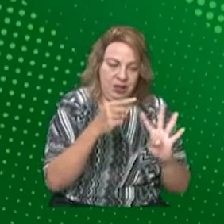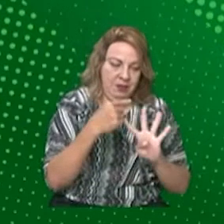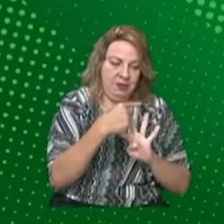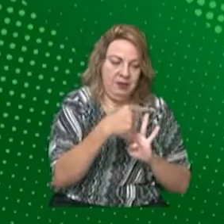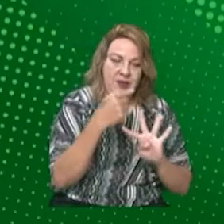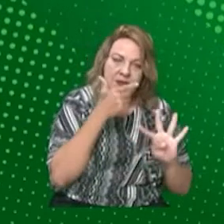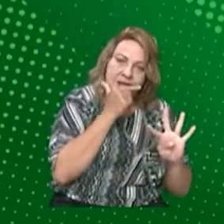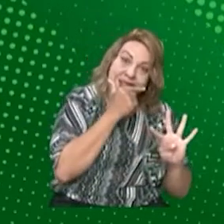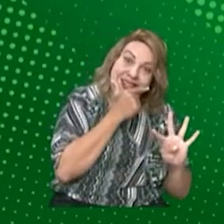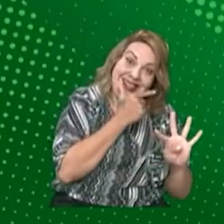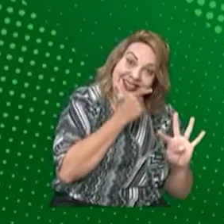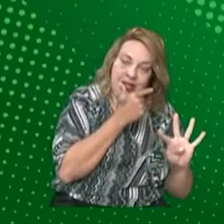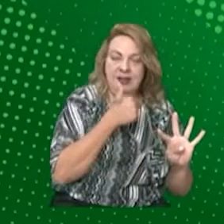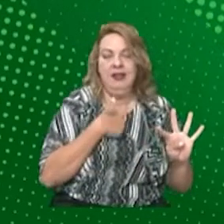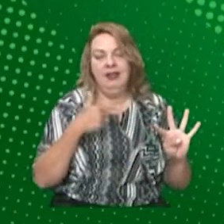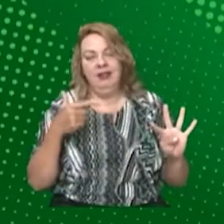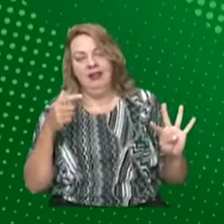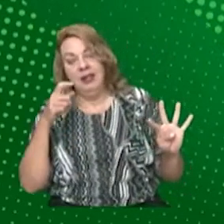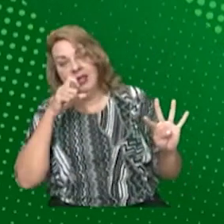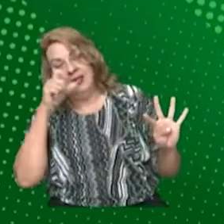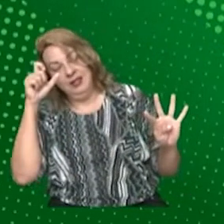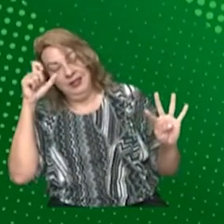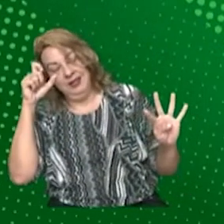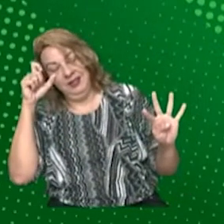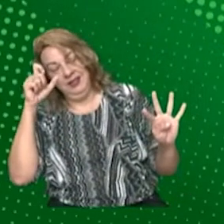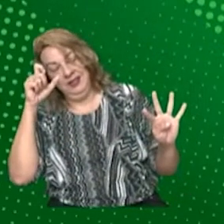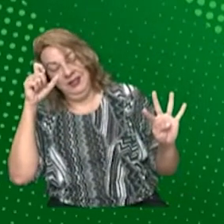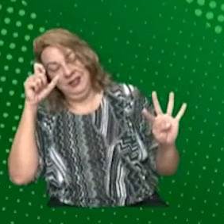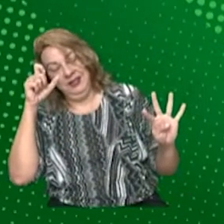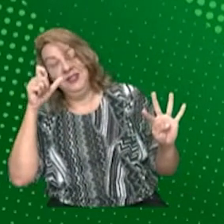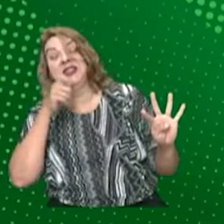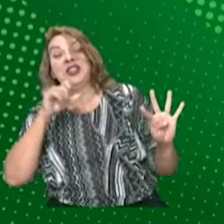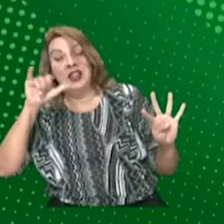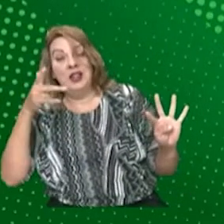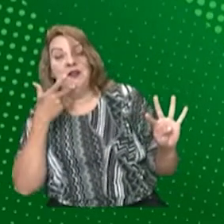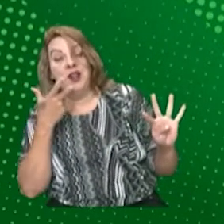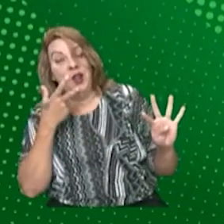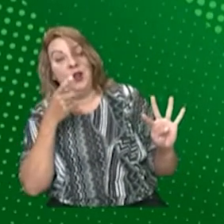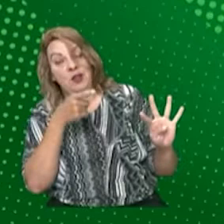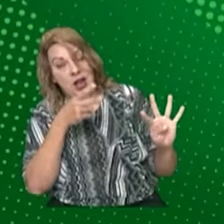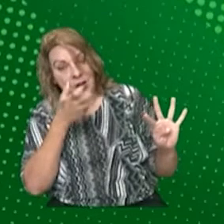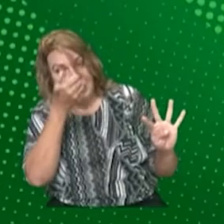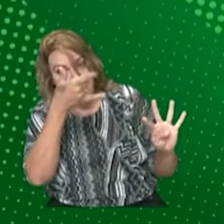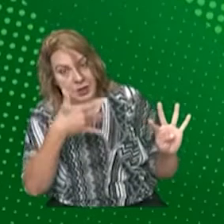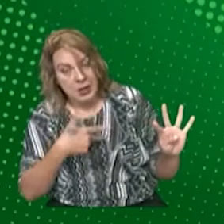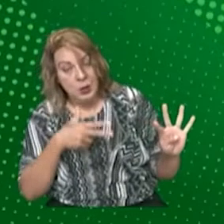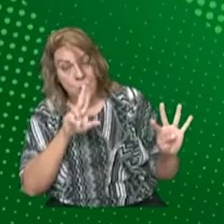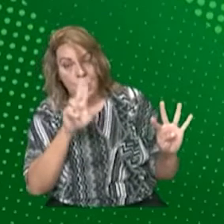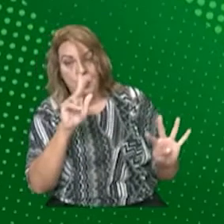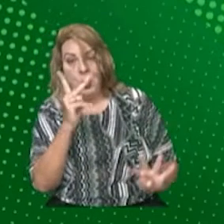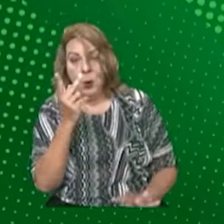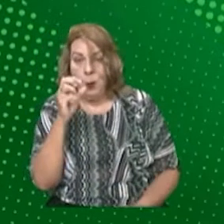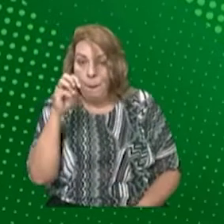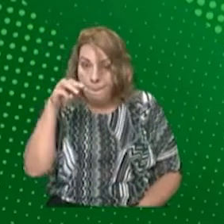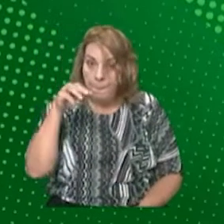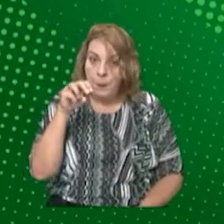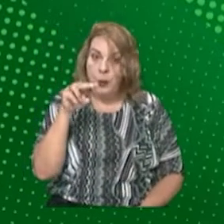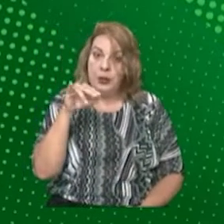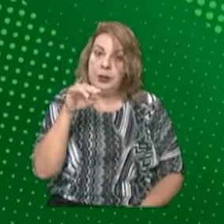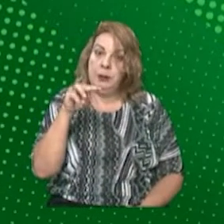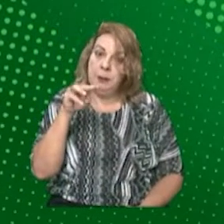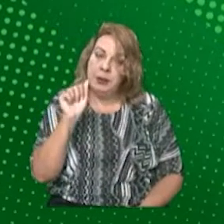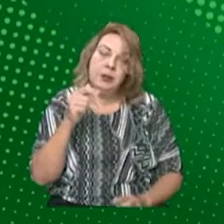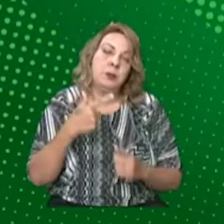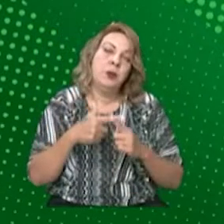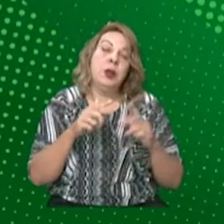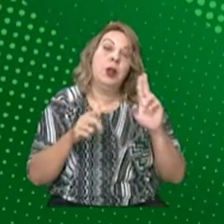642795. Alô, Joselito, Barra dos Coqueiros. Isabel Pé-Quente, Regional Barra